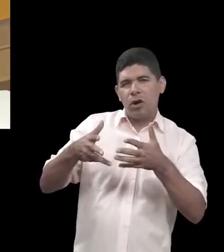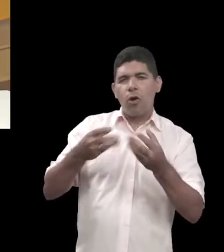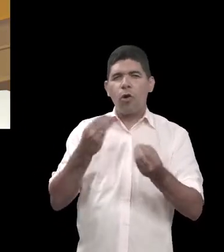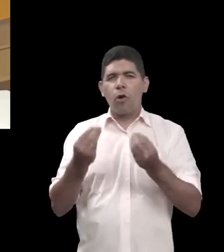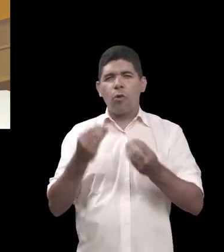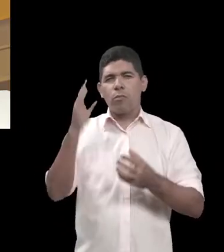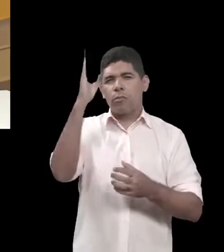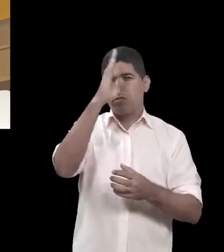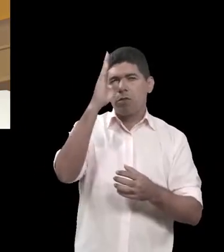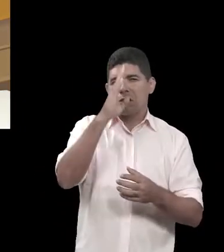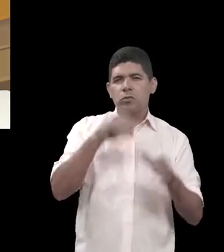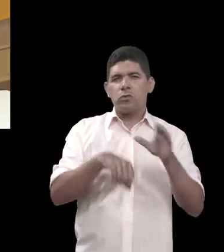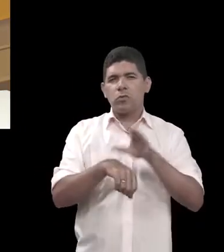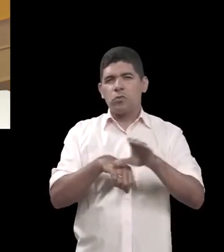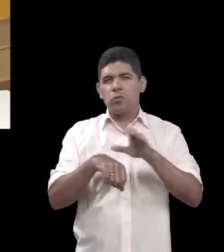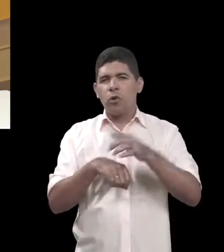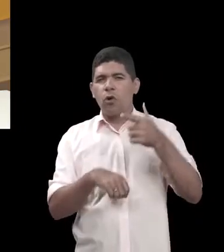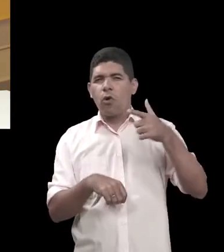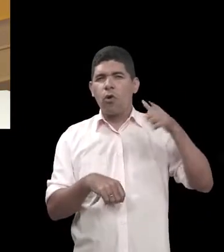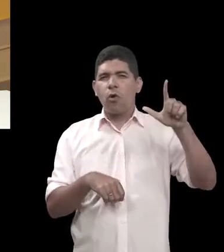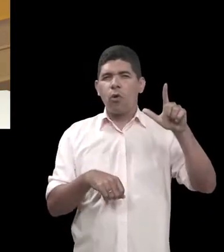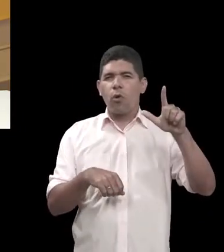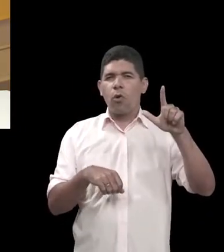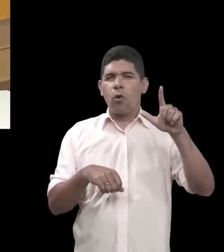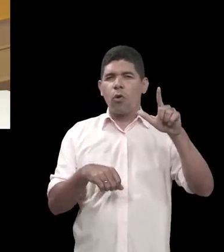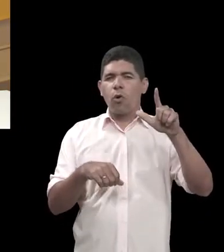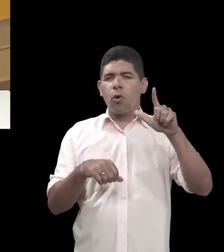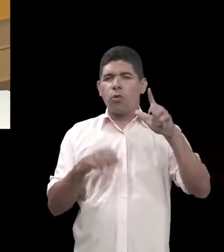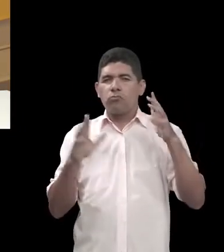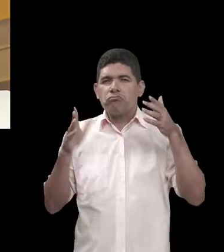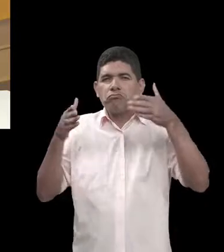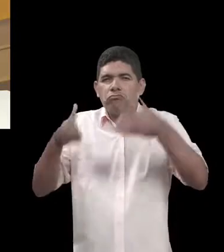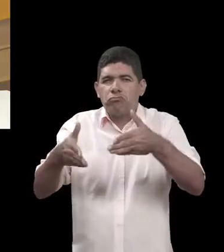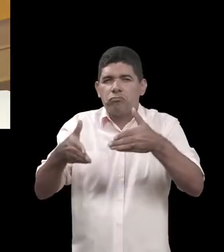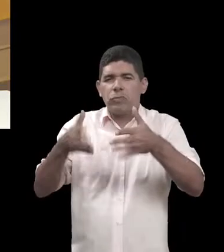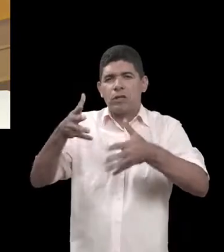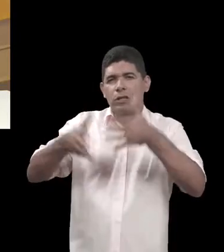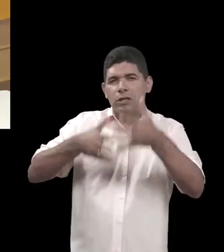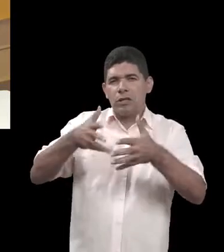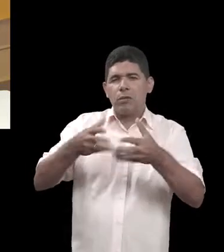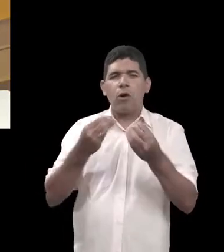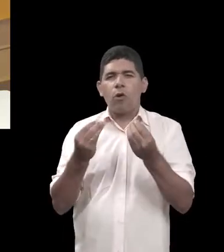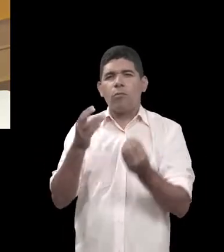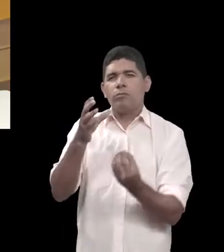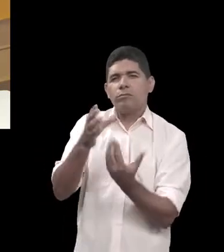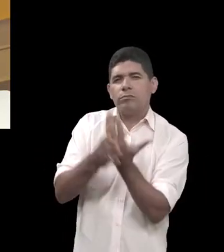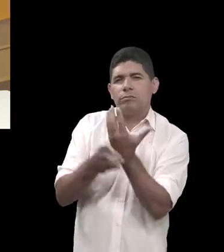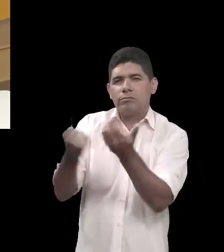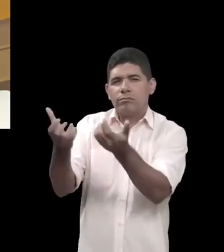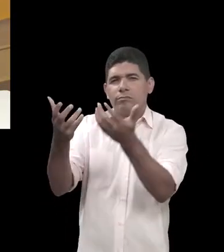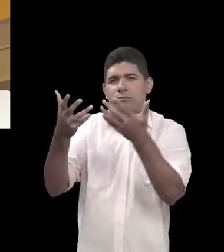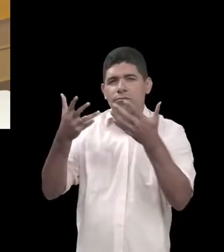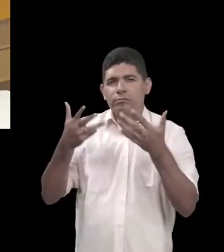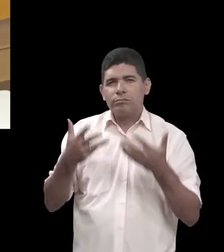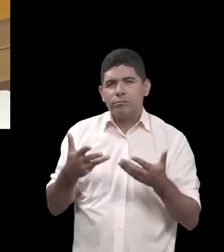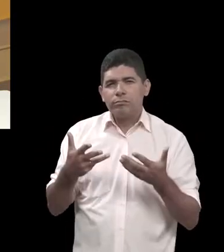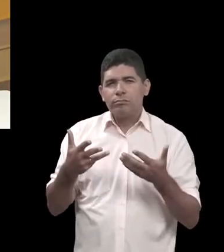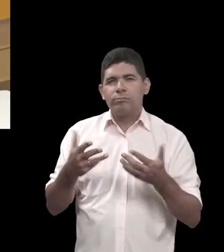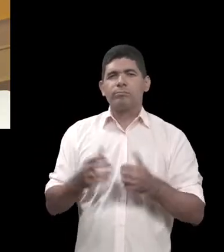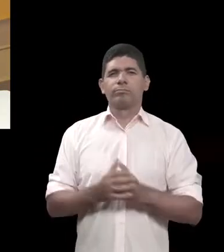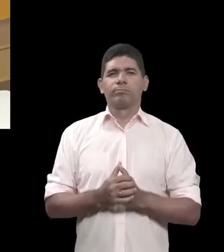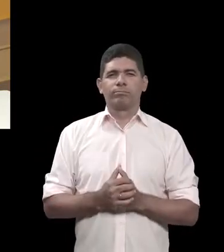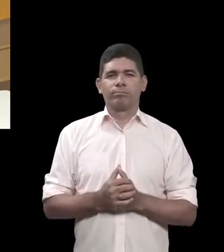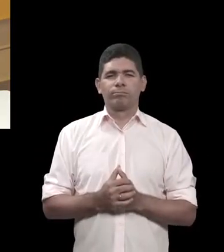país que são especificamente para Libras. Como é que foi criado e funciona esse curso? A senhora, como coordenadora, pode nos falar isso um pouco.